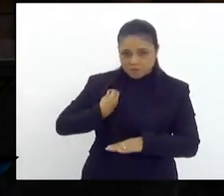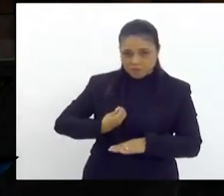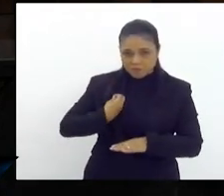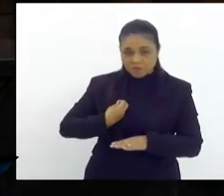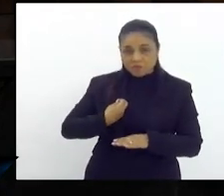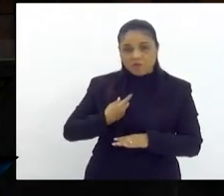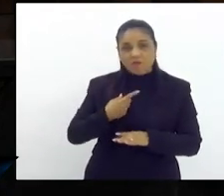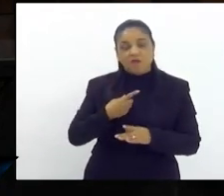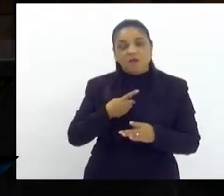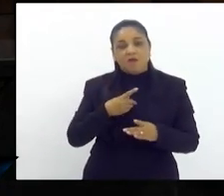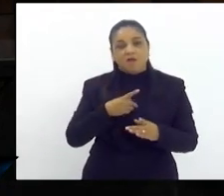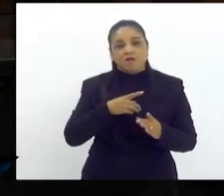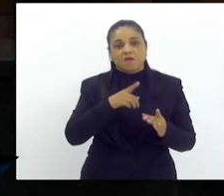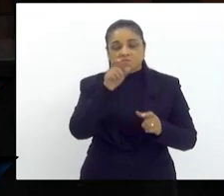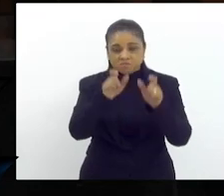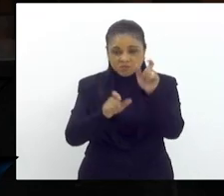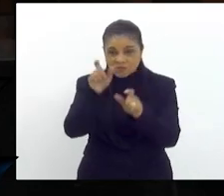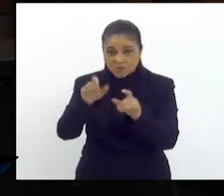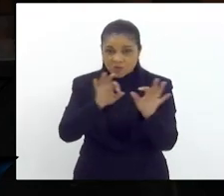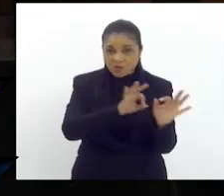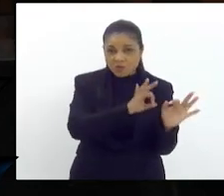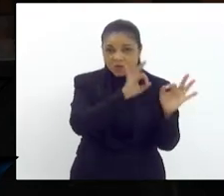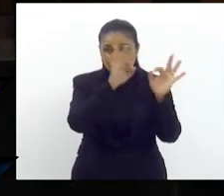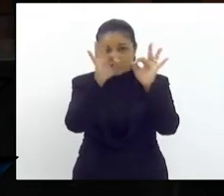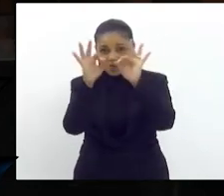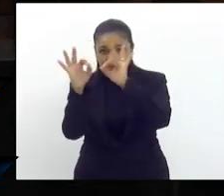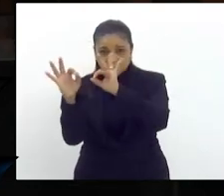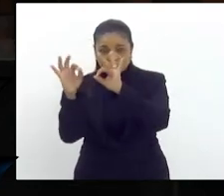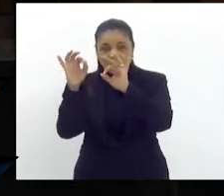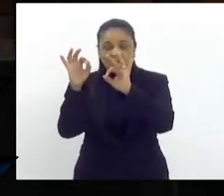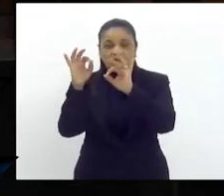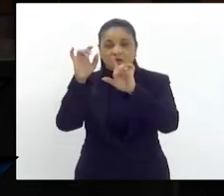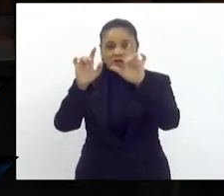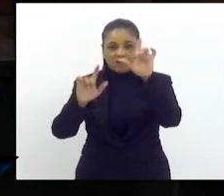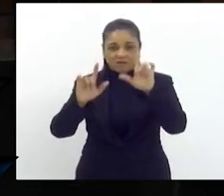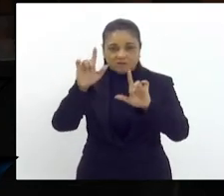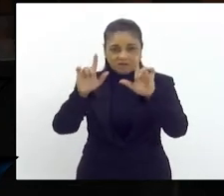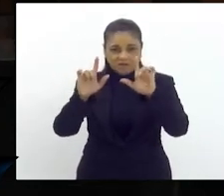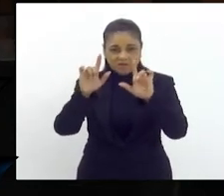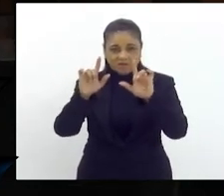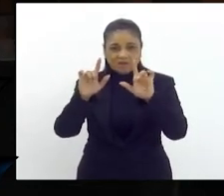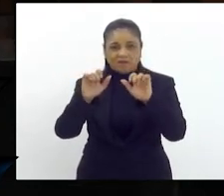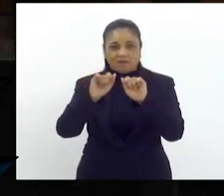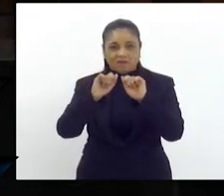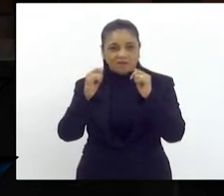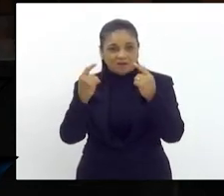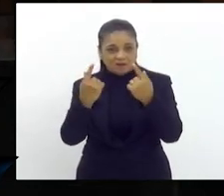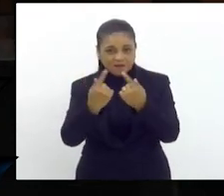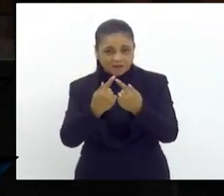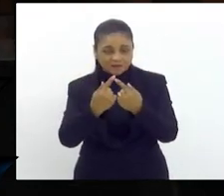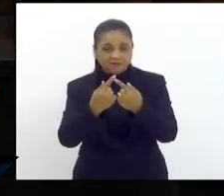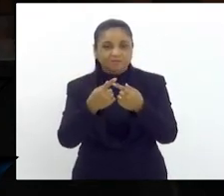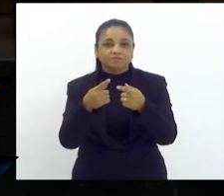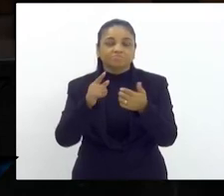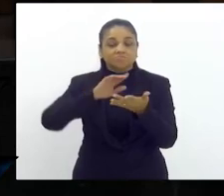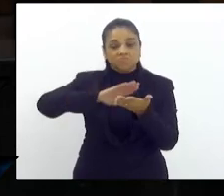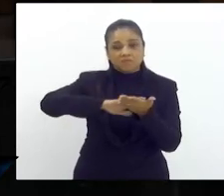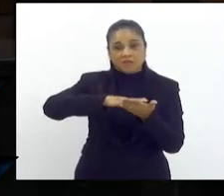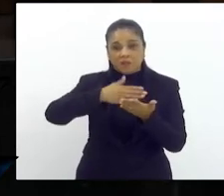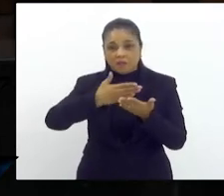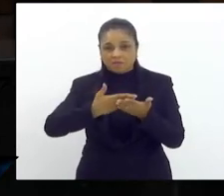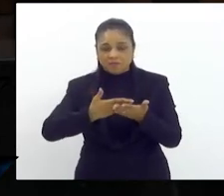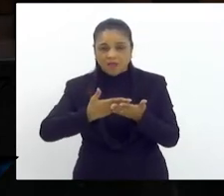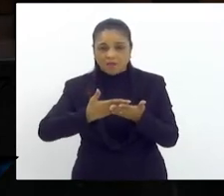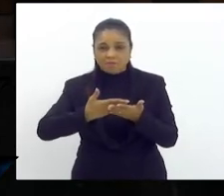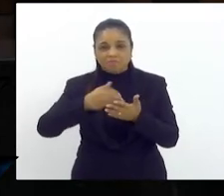nos acompanham de forma remota senhora intérprete da